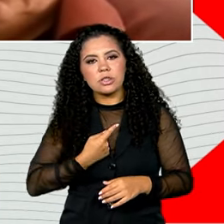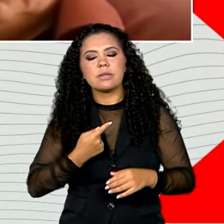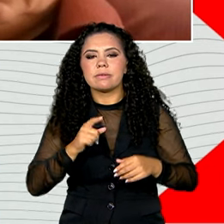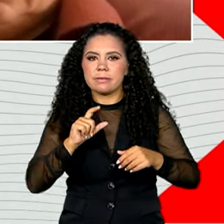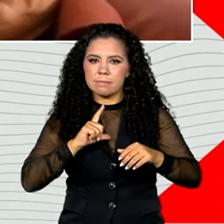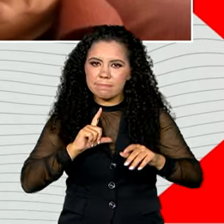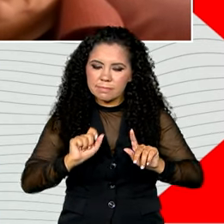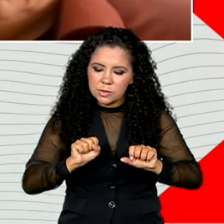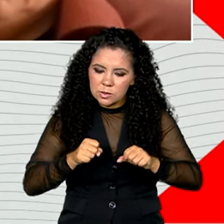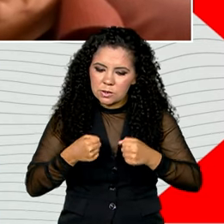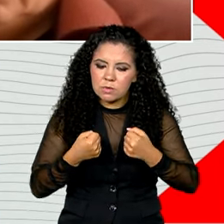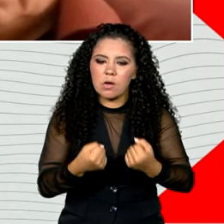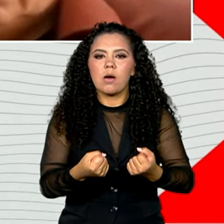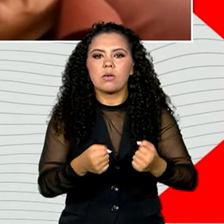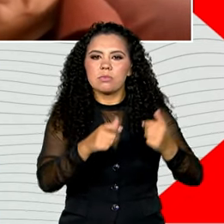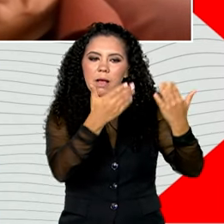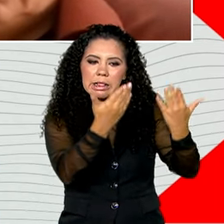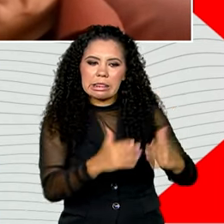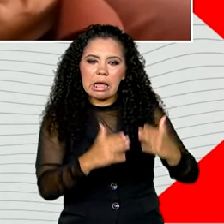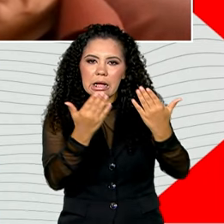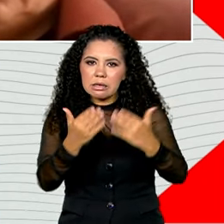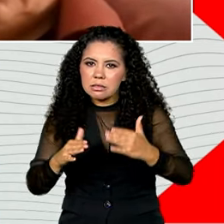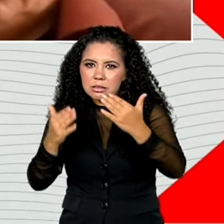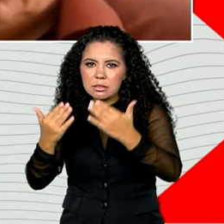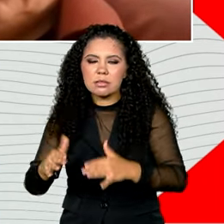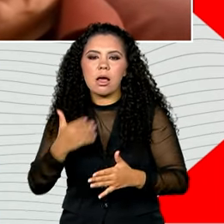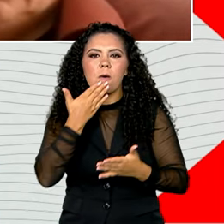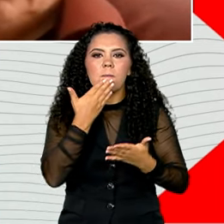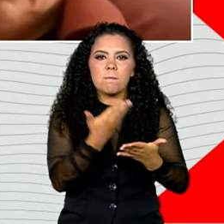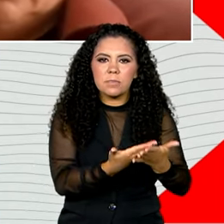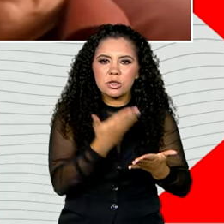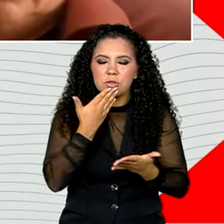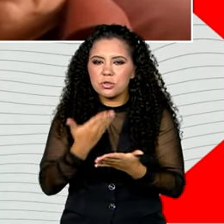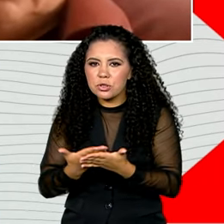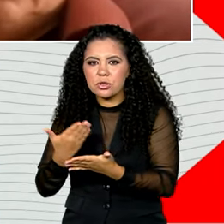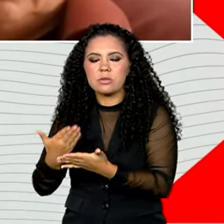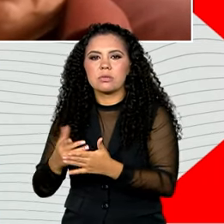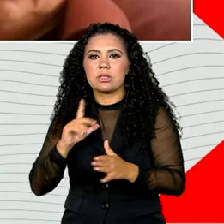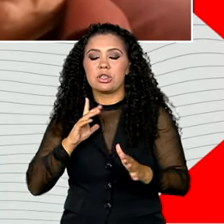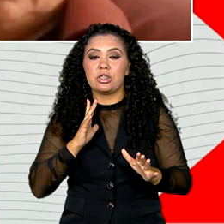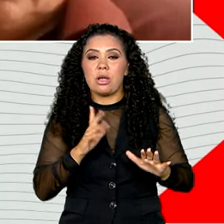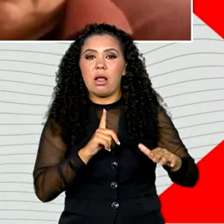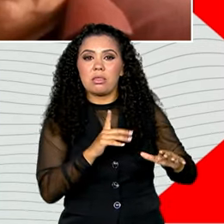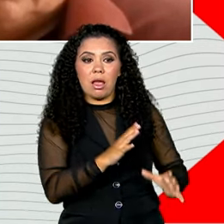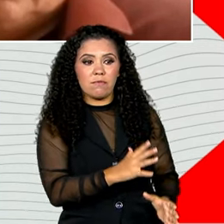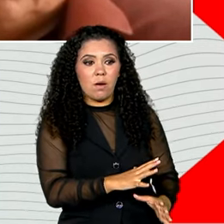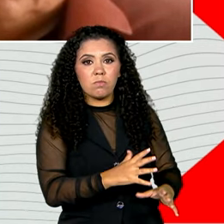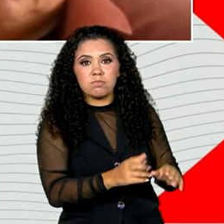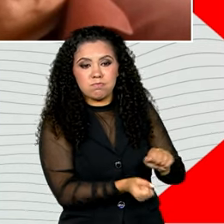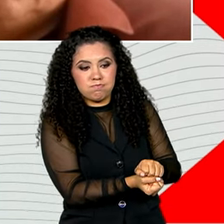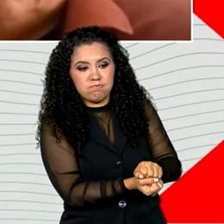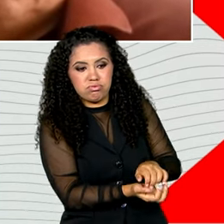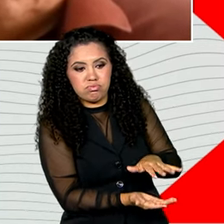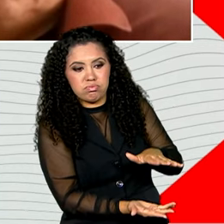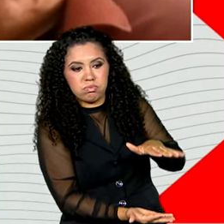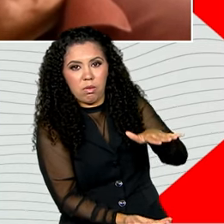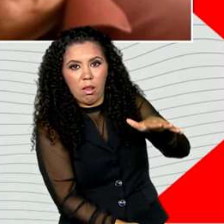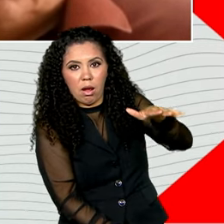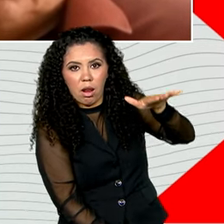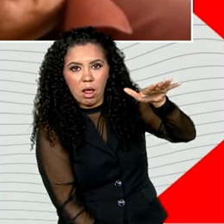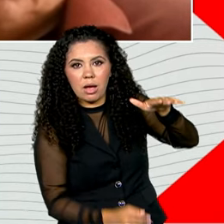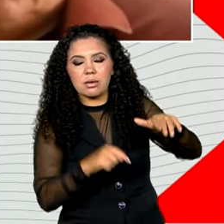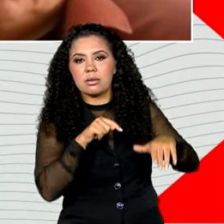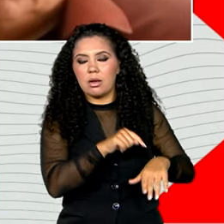solicitação de carteirinha, de analisar todas as solicitações que estavam acumuladas lá no Ministério, porque a partir do ano que vem nós